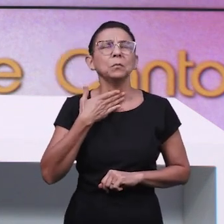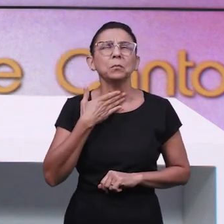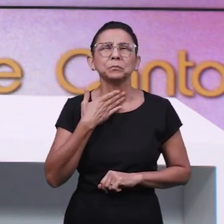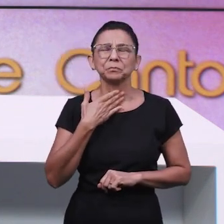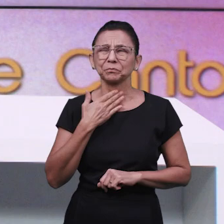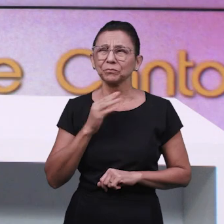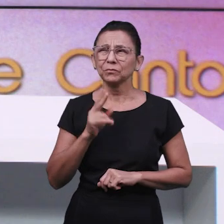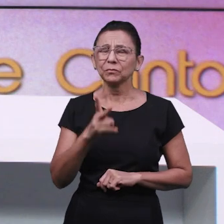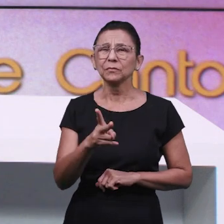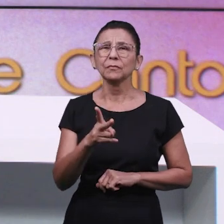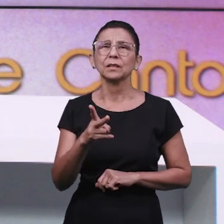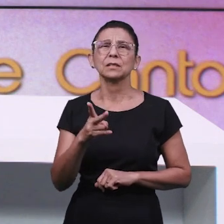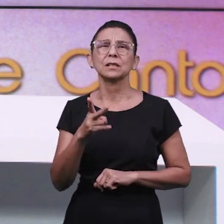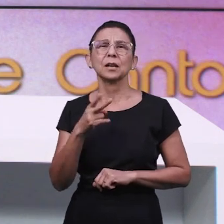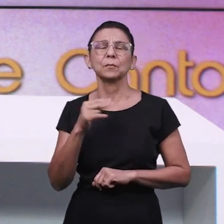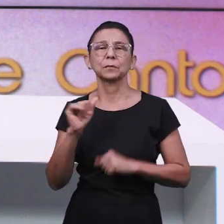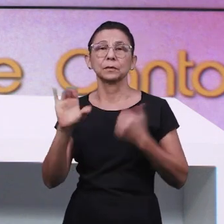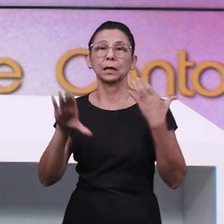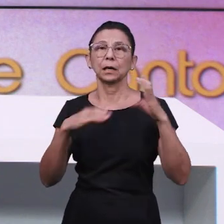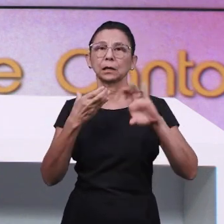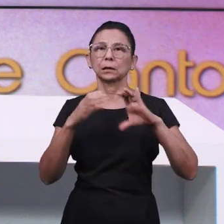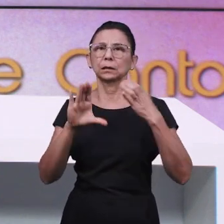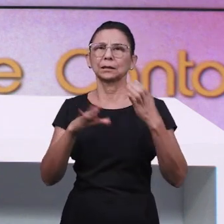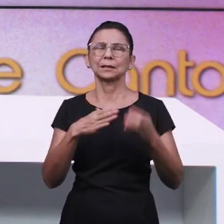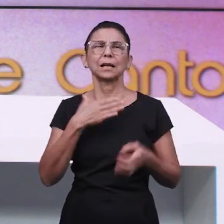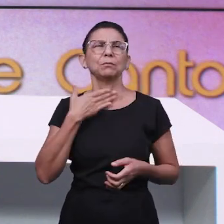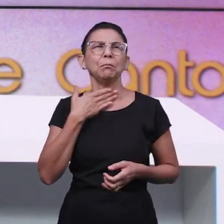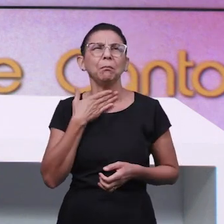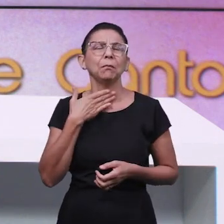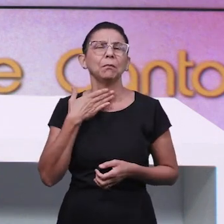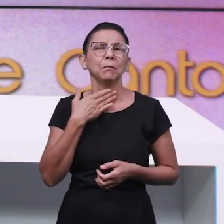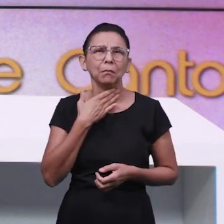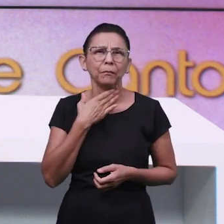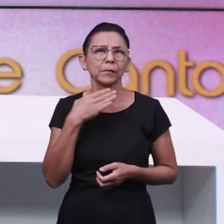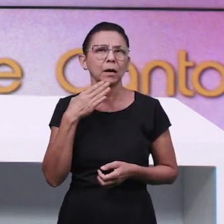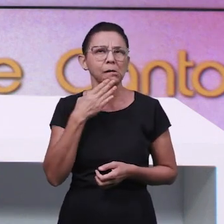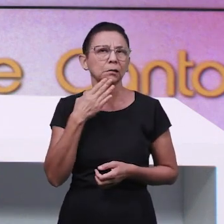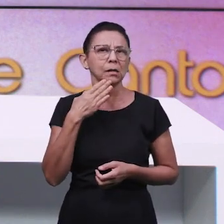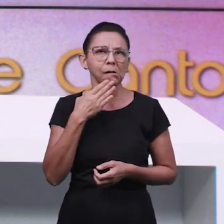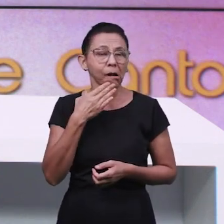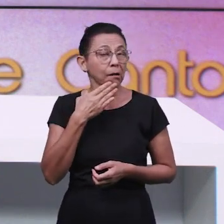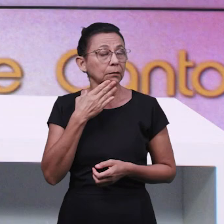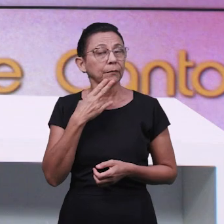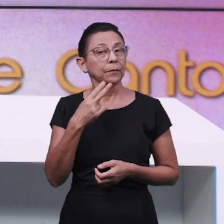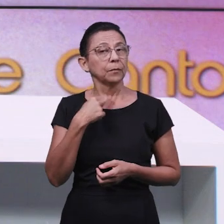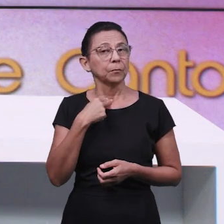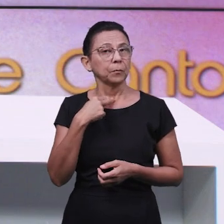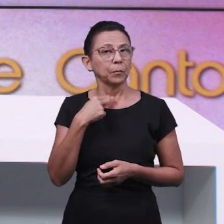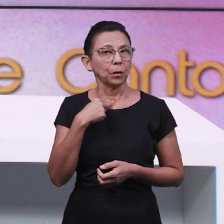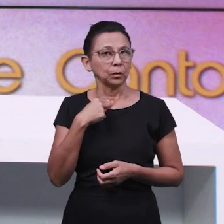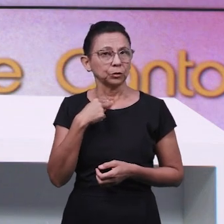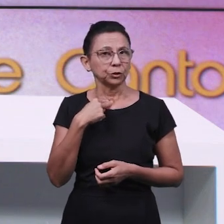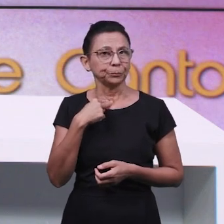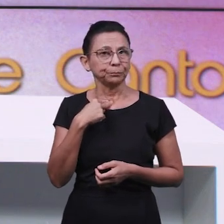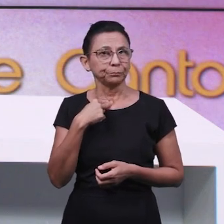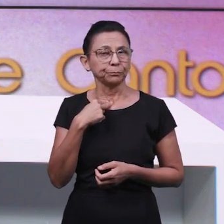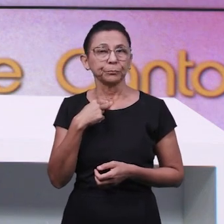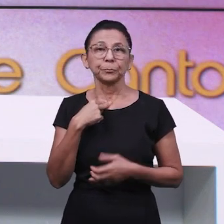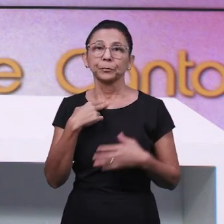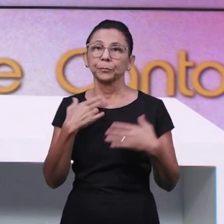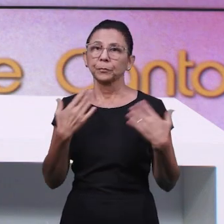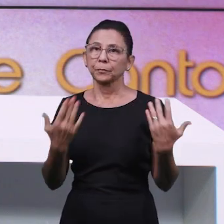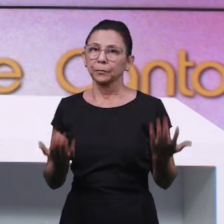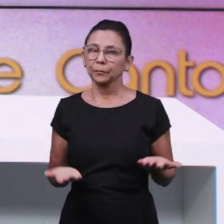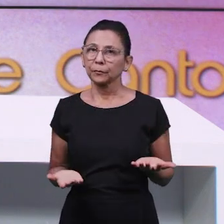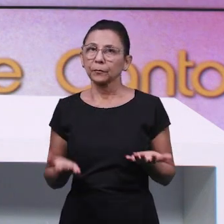constantes, frequentes, quando se está cantando, não é algo adequado. E, além disso, isso pode ter a